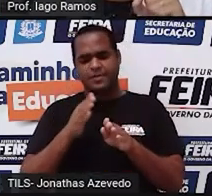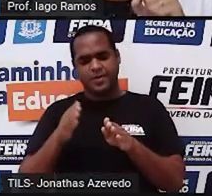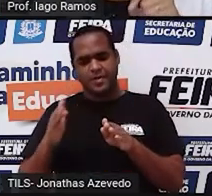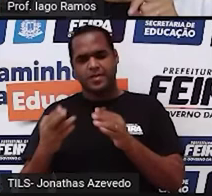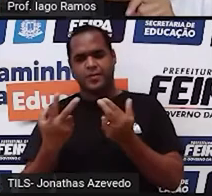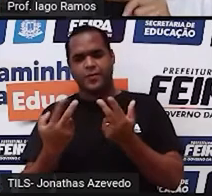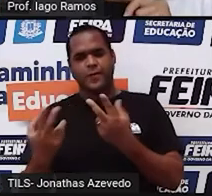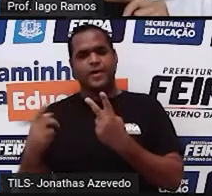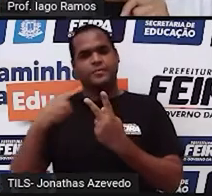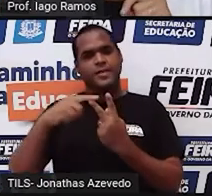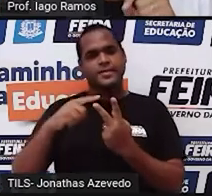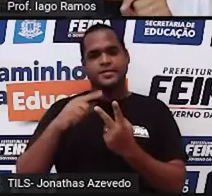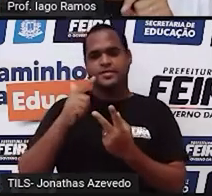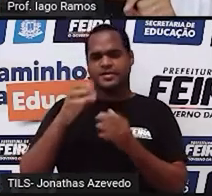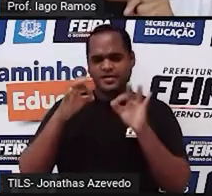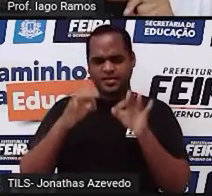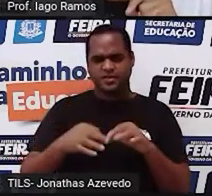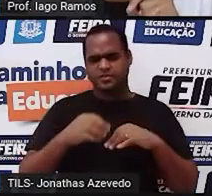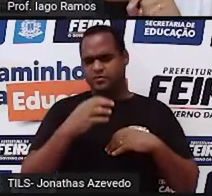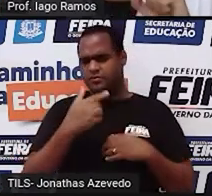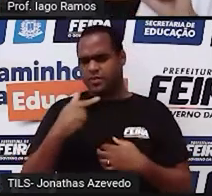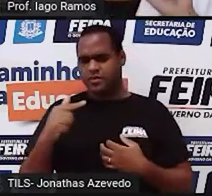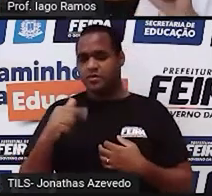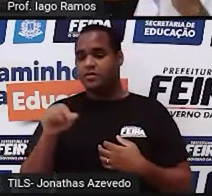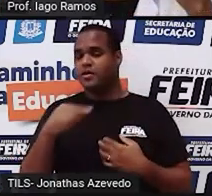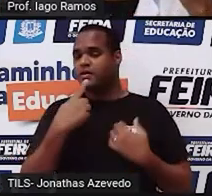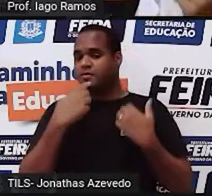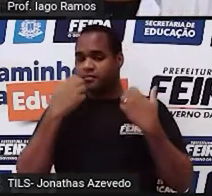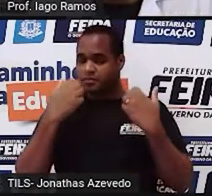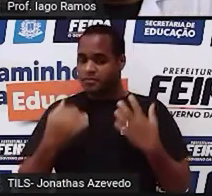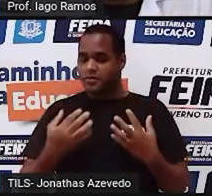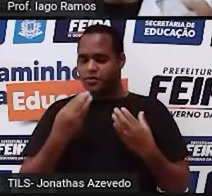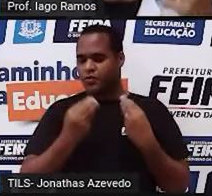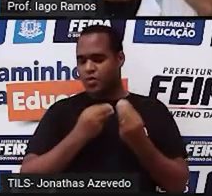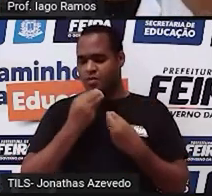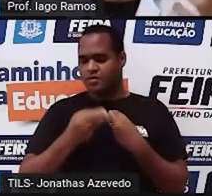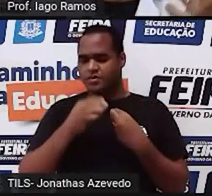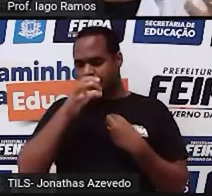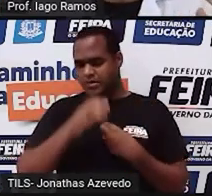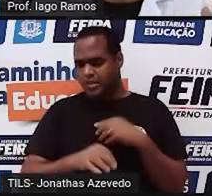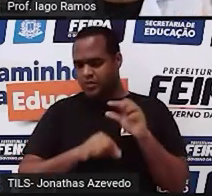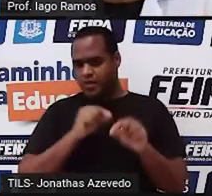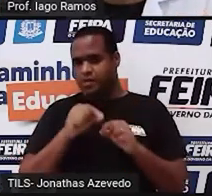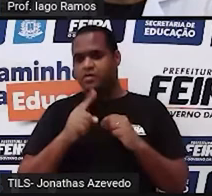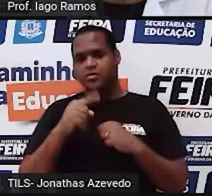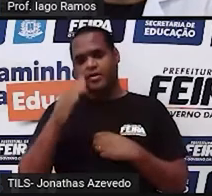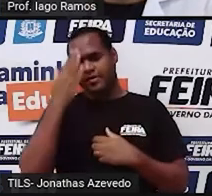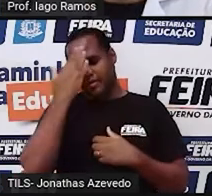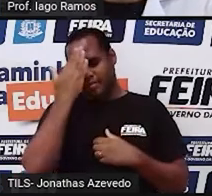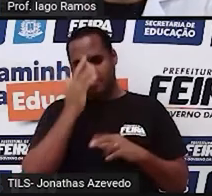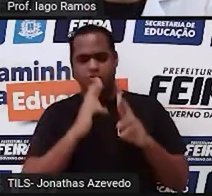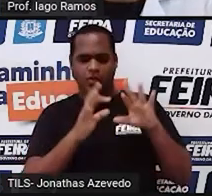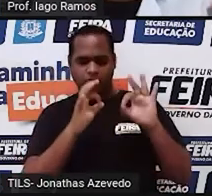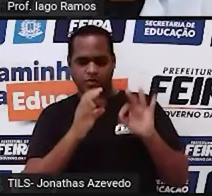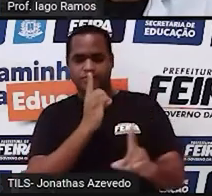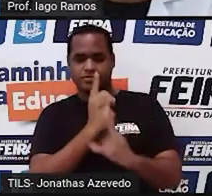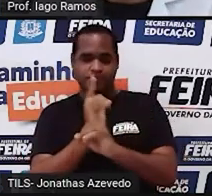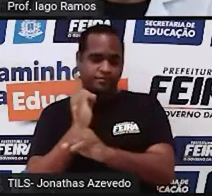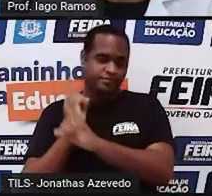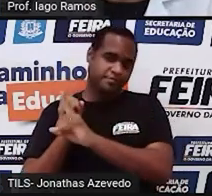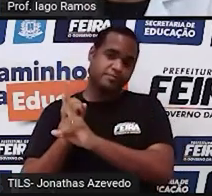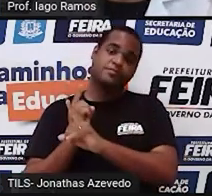falar de raiz não exata a gente precisa falar da raiz exata aquelas que a gente encontra o resultado